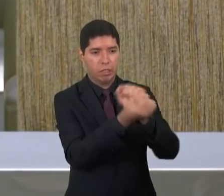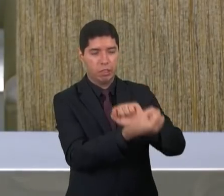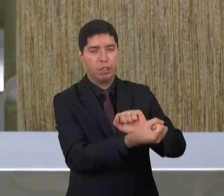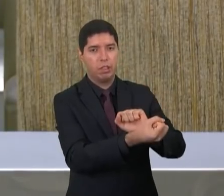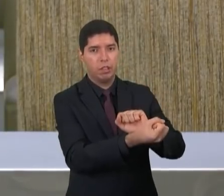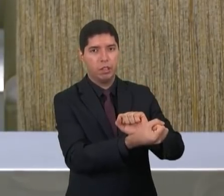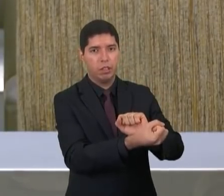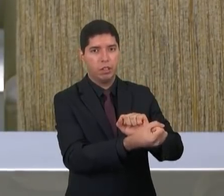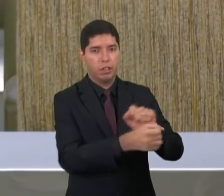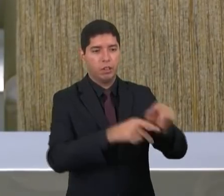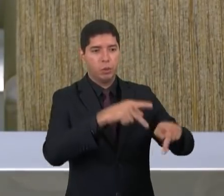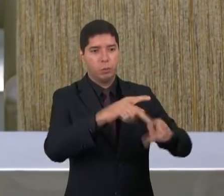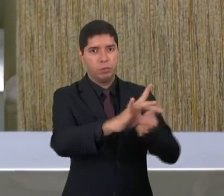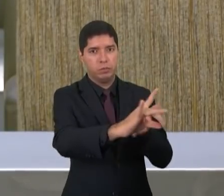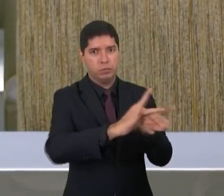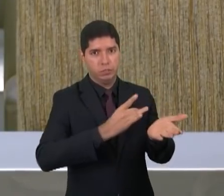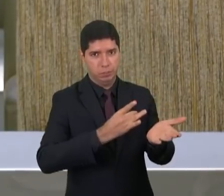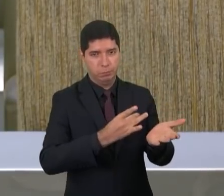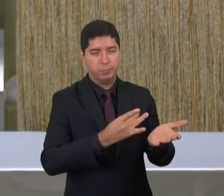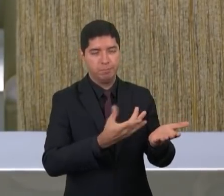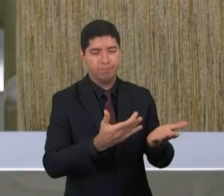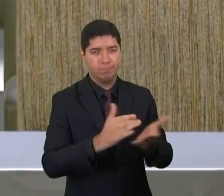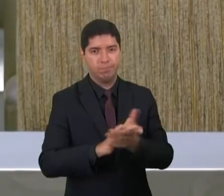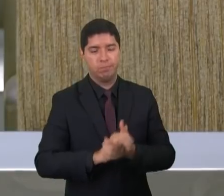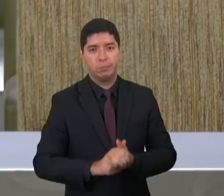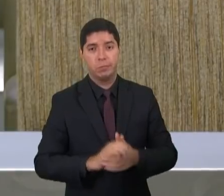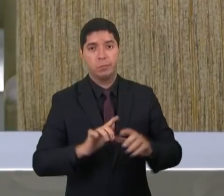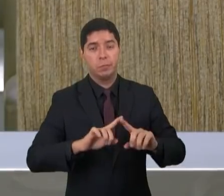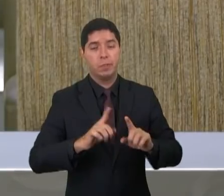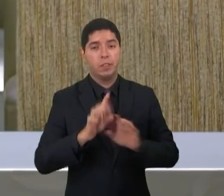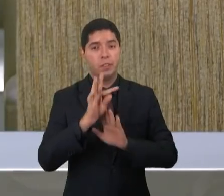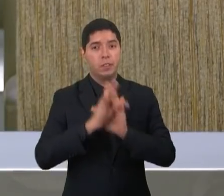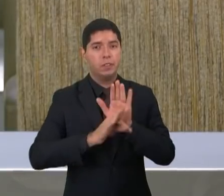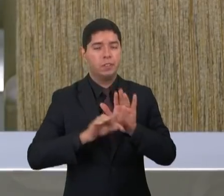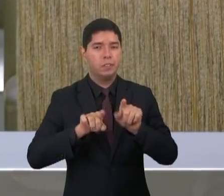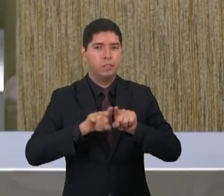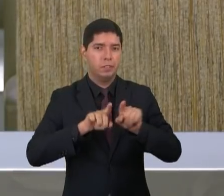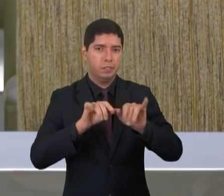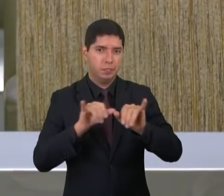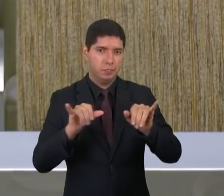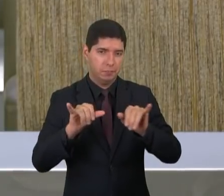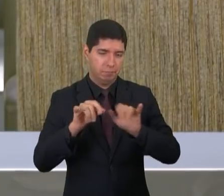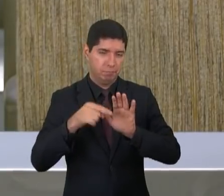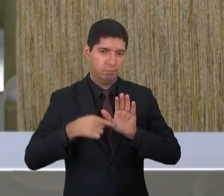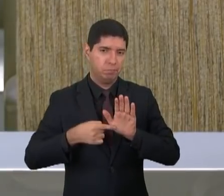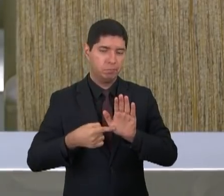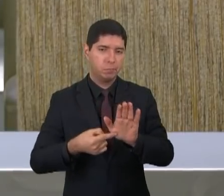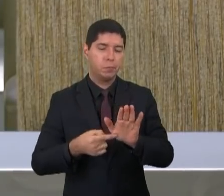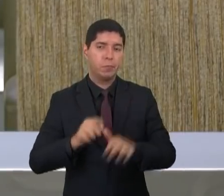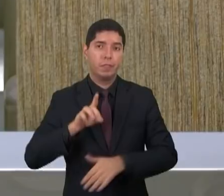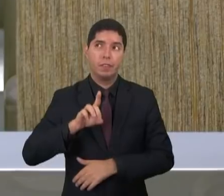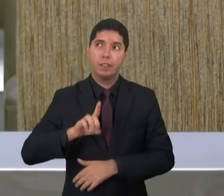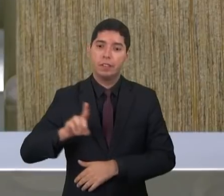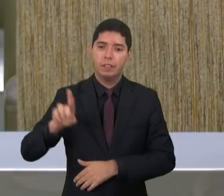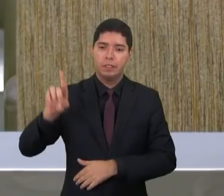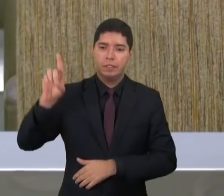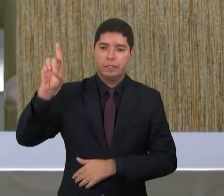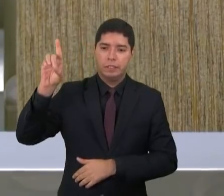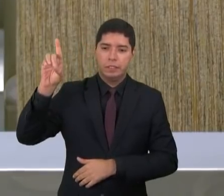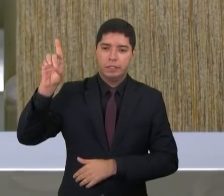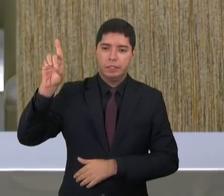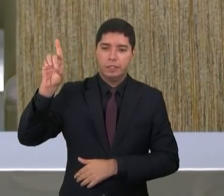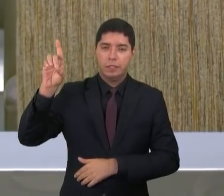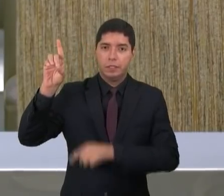seus adversários. Mas ele também vai mostrar aqui neste salmo que Deus ele agiu